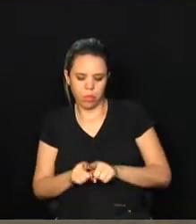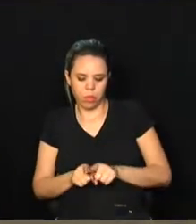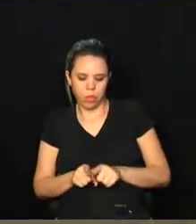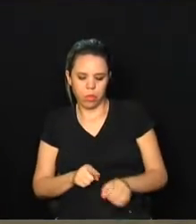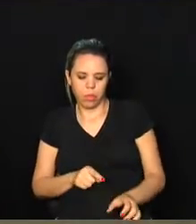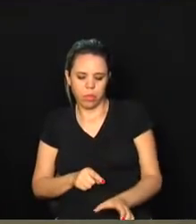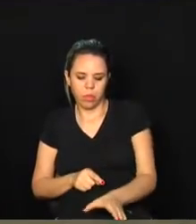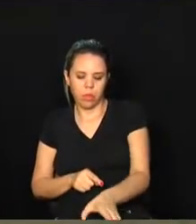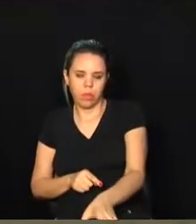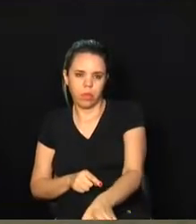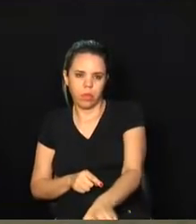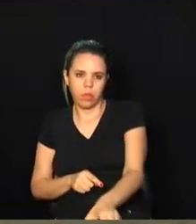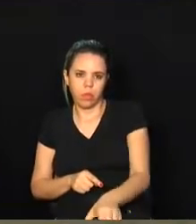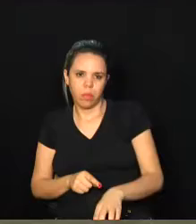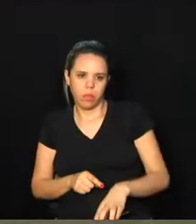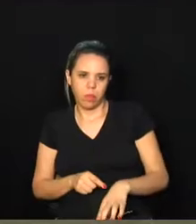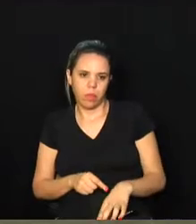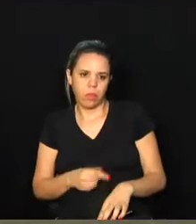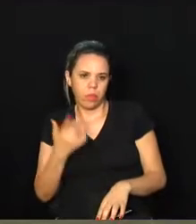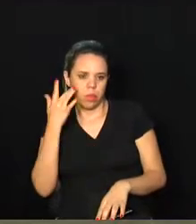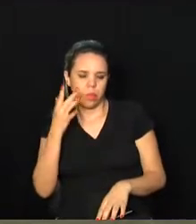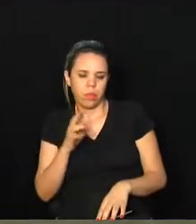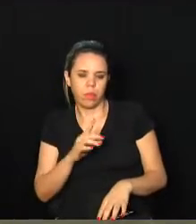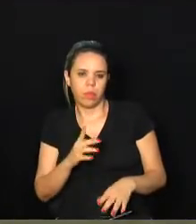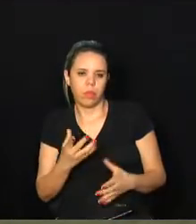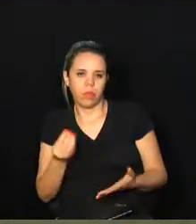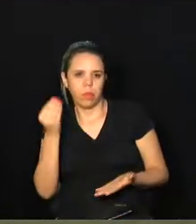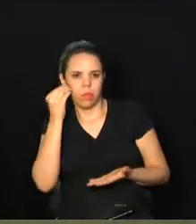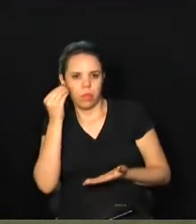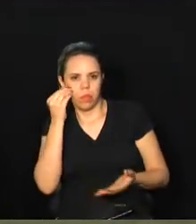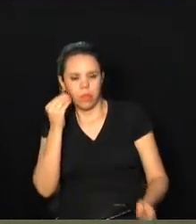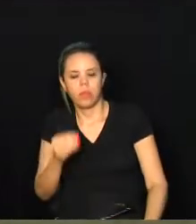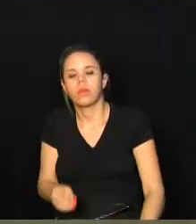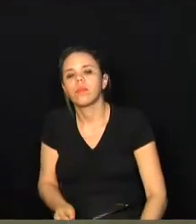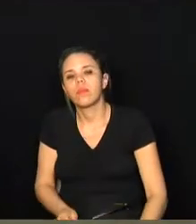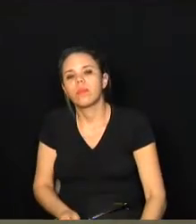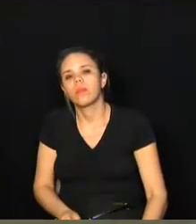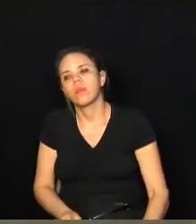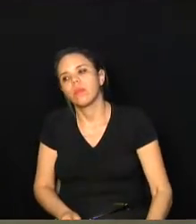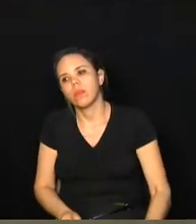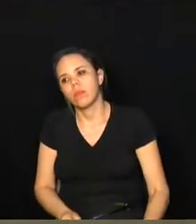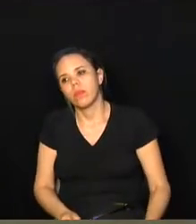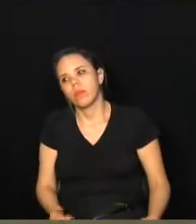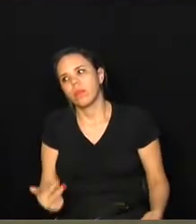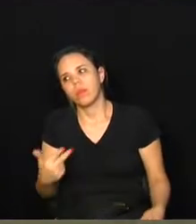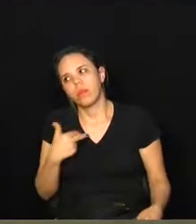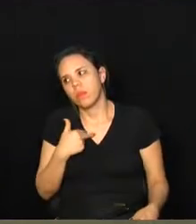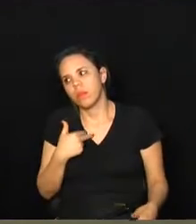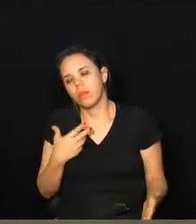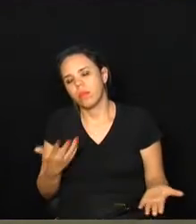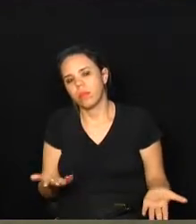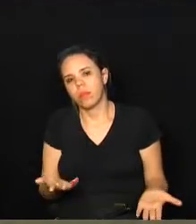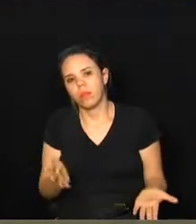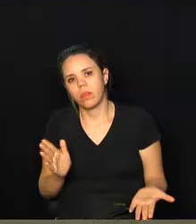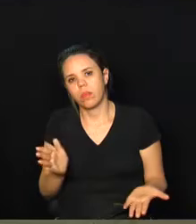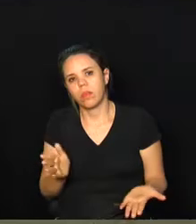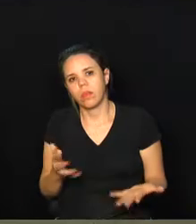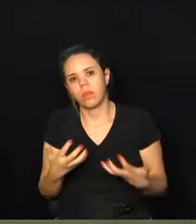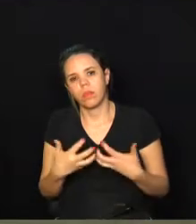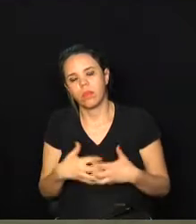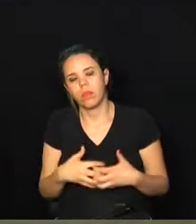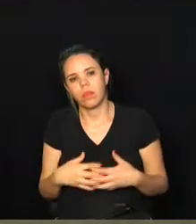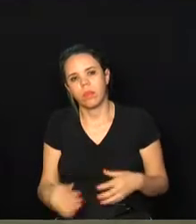tudo isso, você não sabe, então você arrisca. Então você fica arriscando. Isso não podia ser assim, tinha que ser já